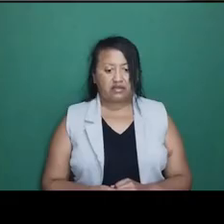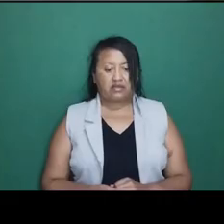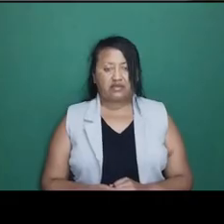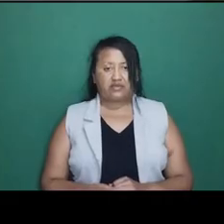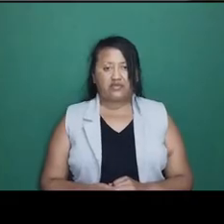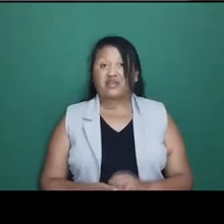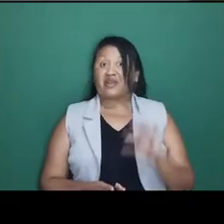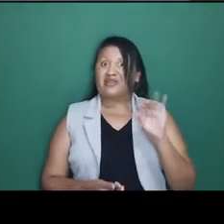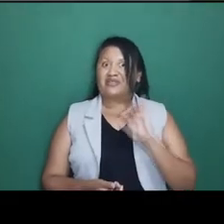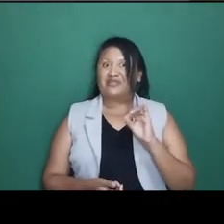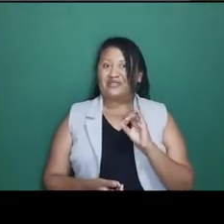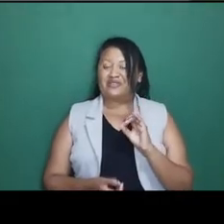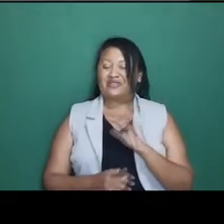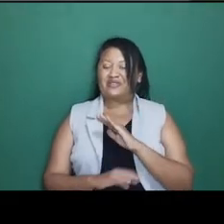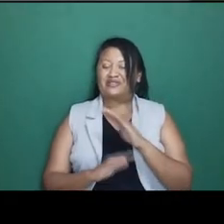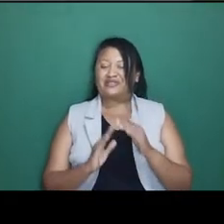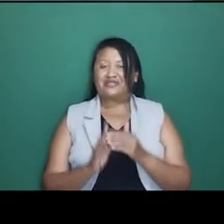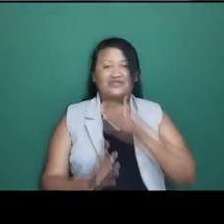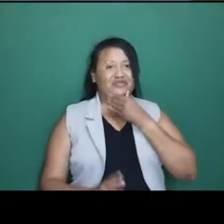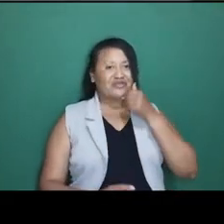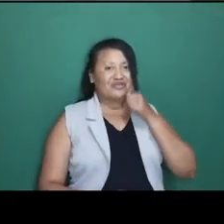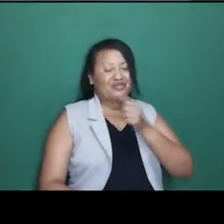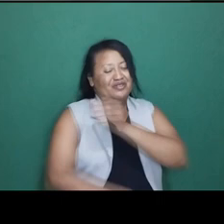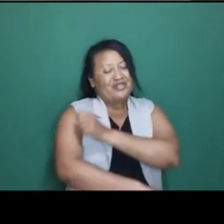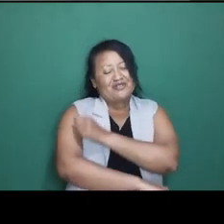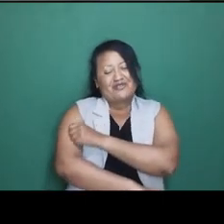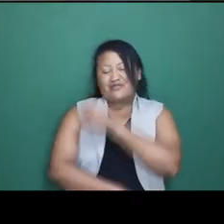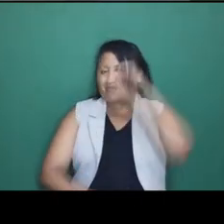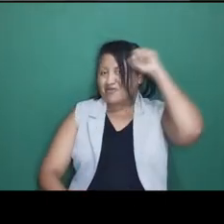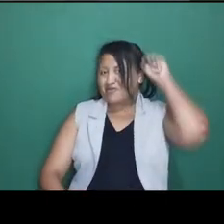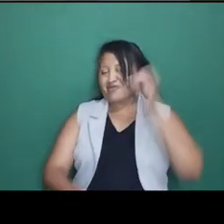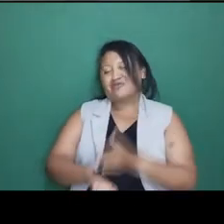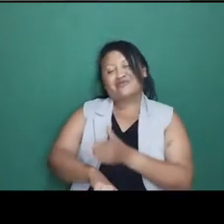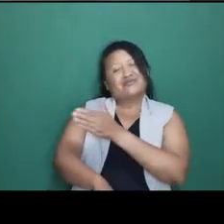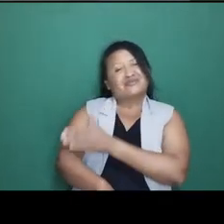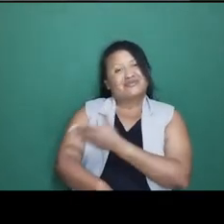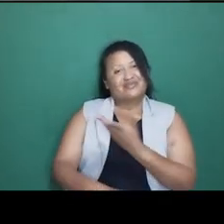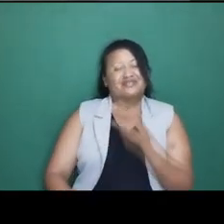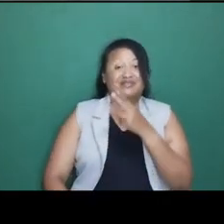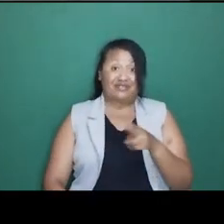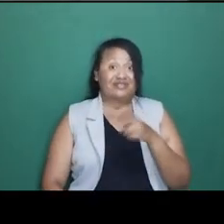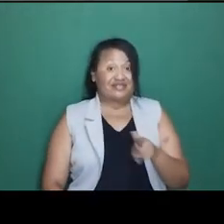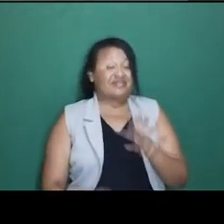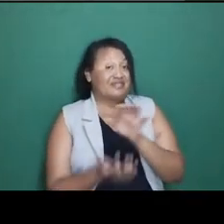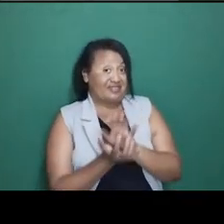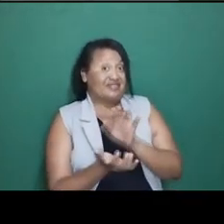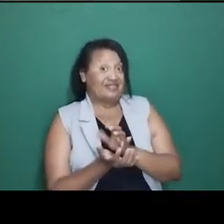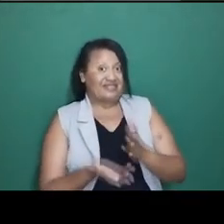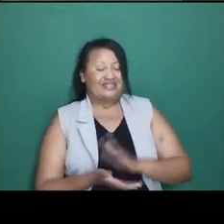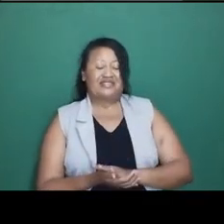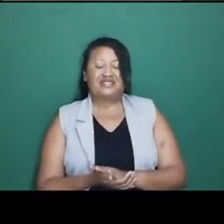Olá a todos e todas alunos fera vestibulando da Universidade de Pernambuco